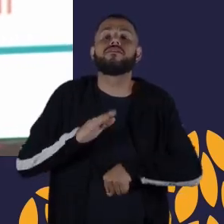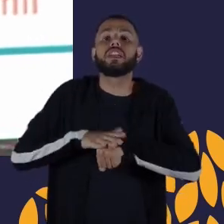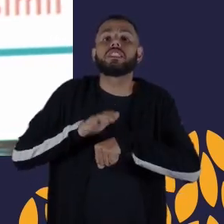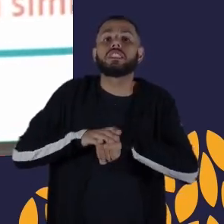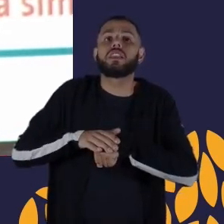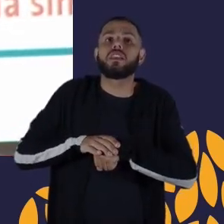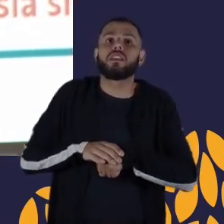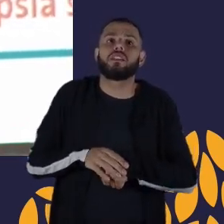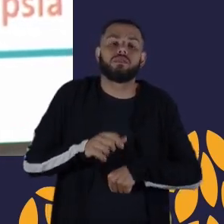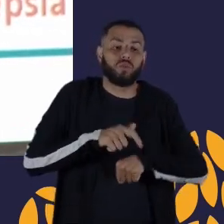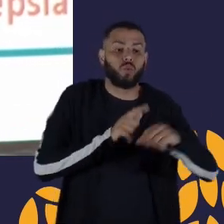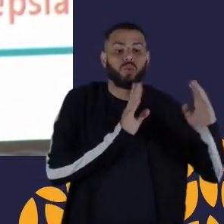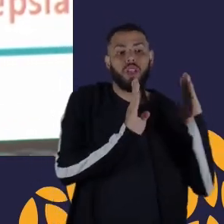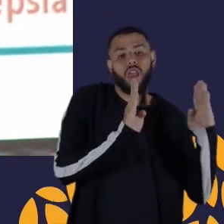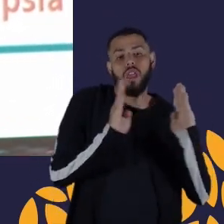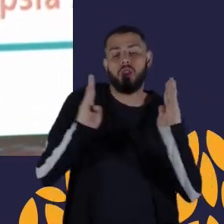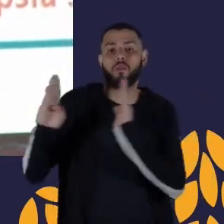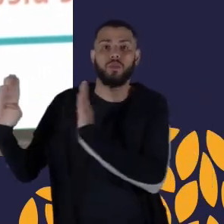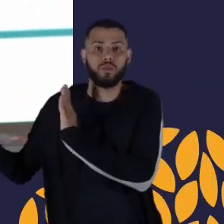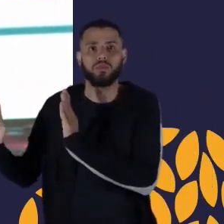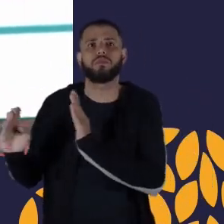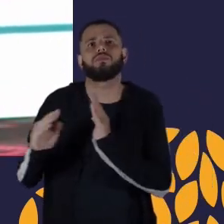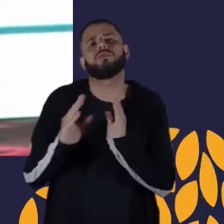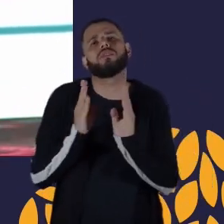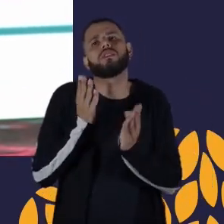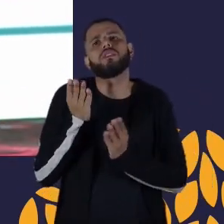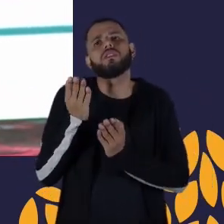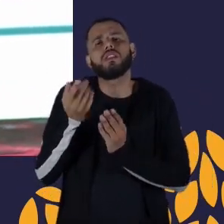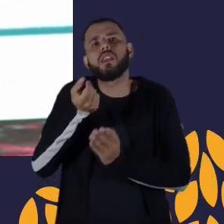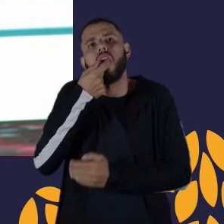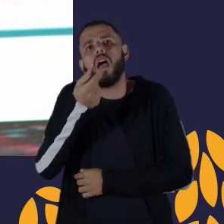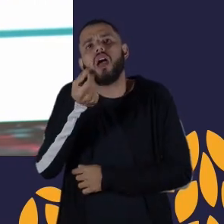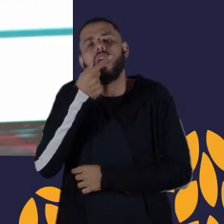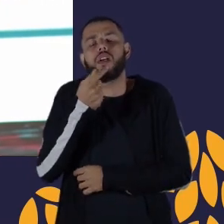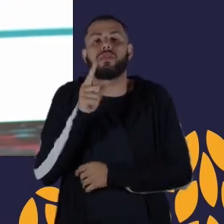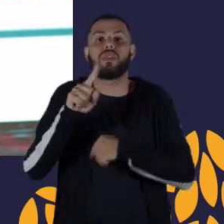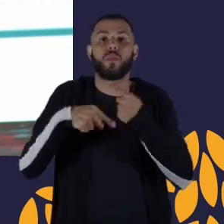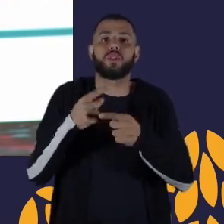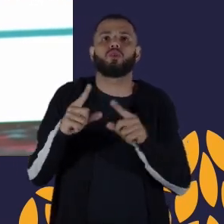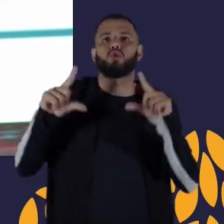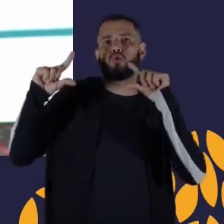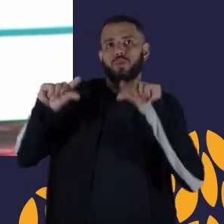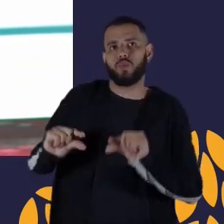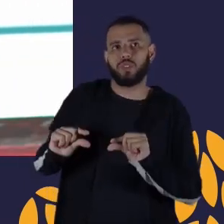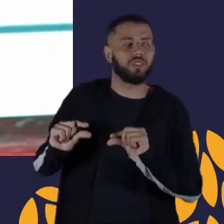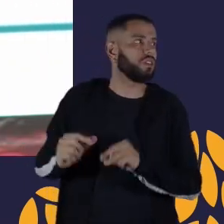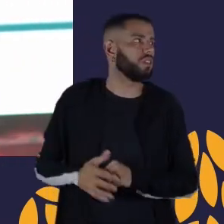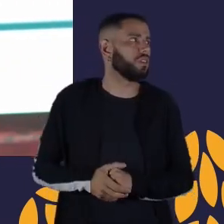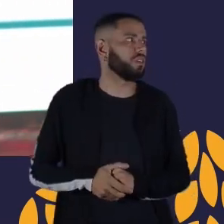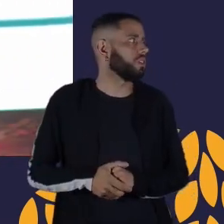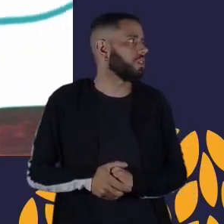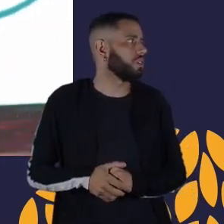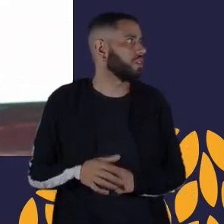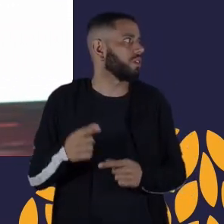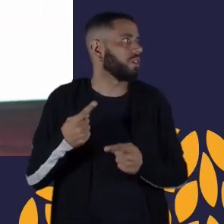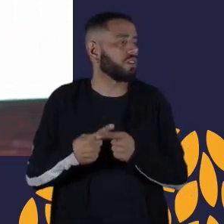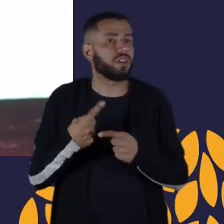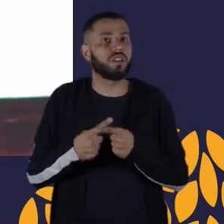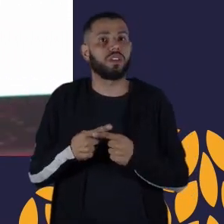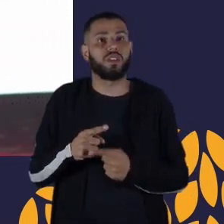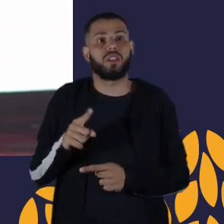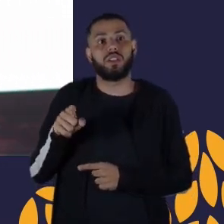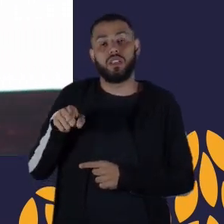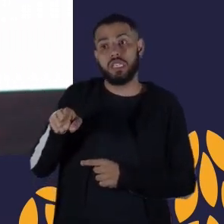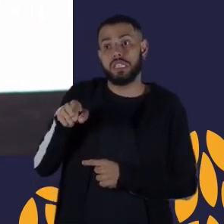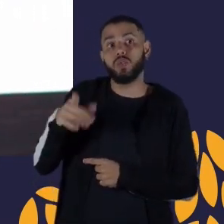temporadas de tratamento e depois diminuir. Não é washout. Quem fala de washout é porque não